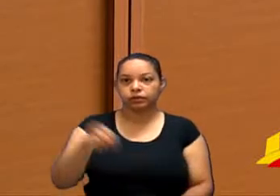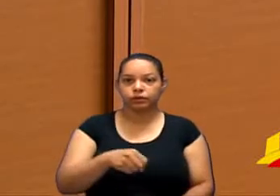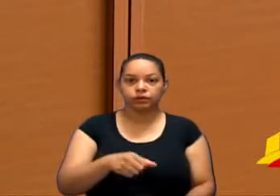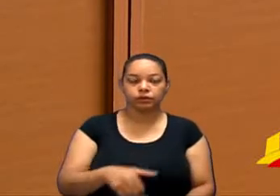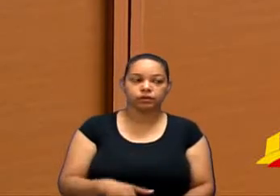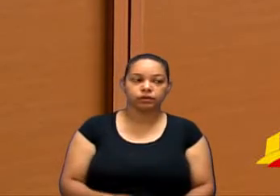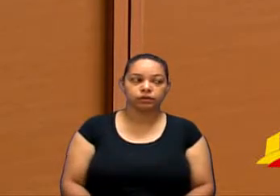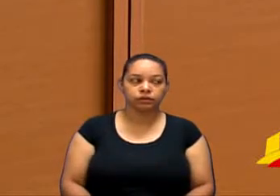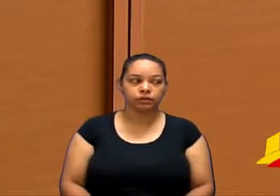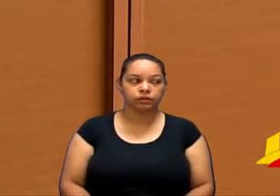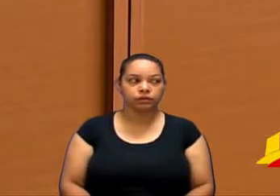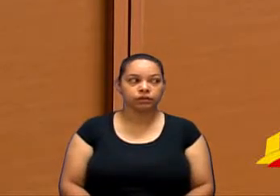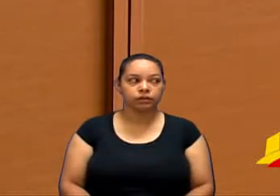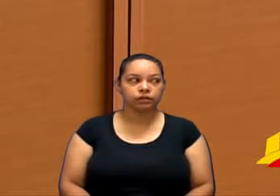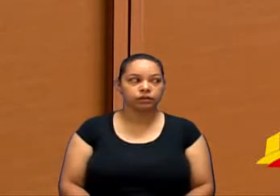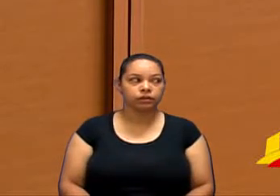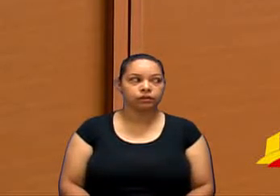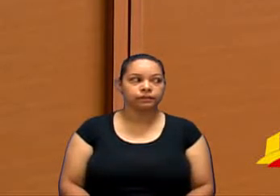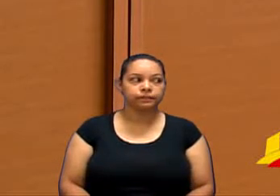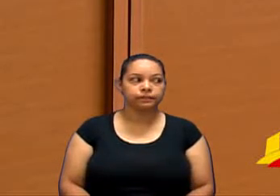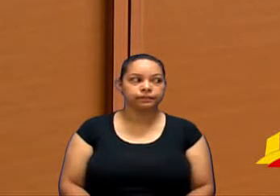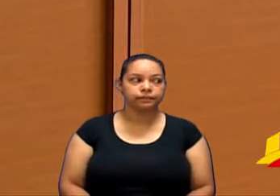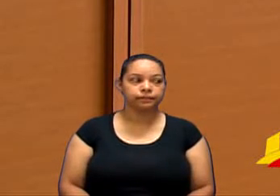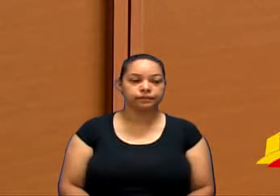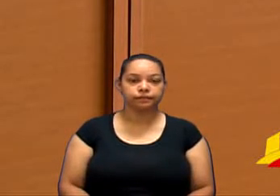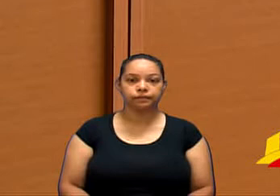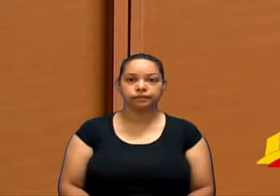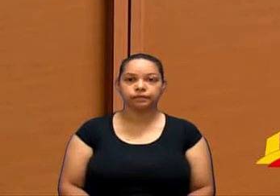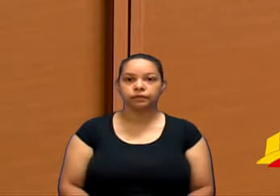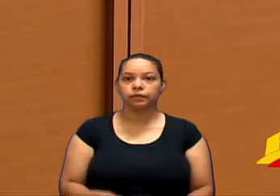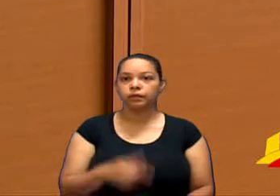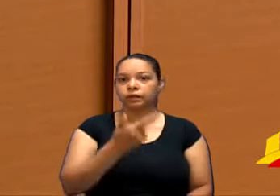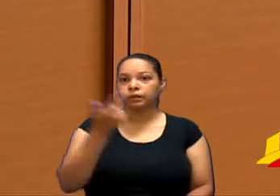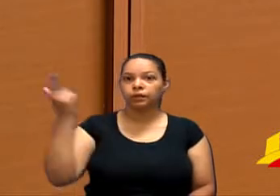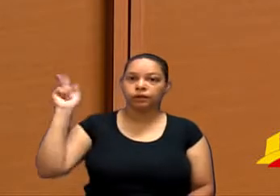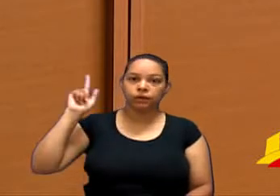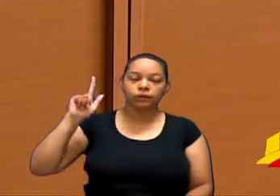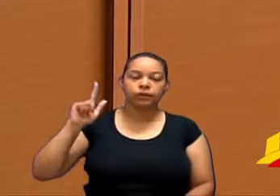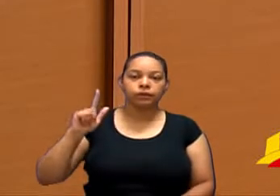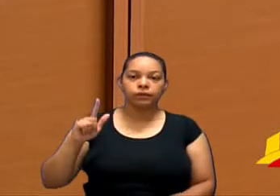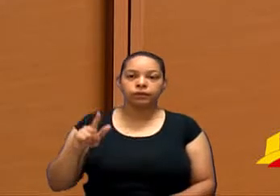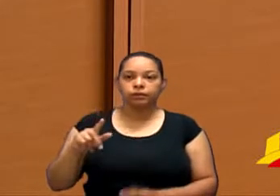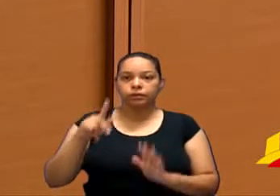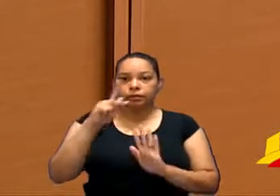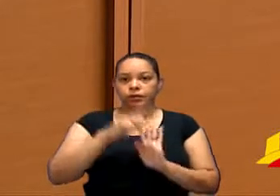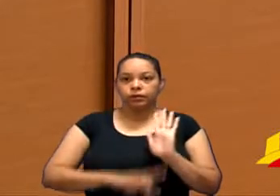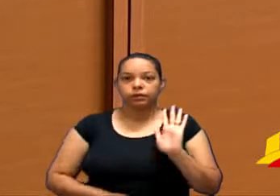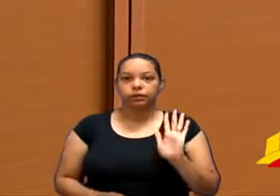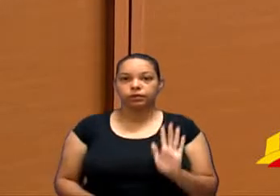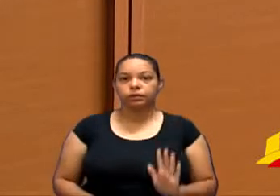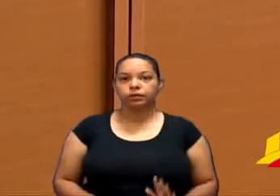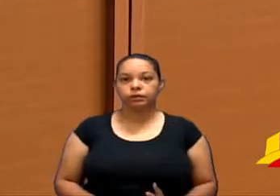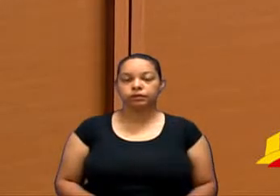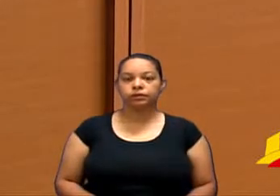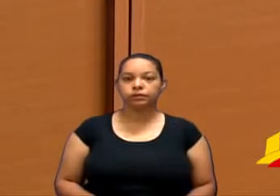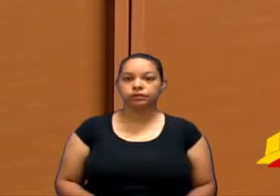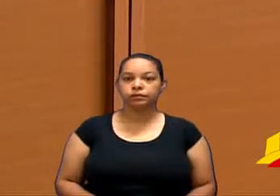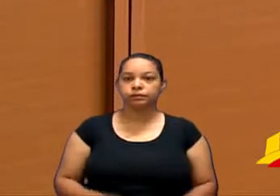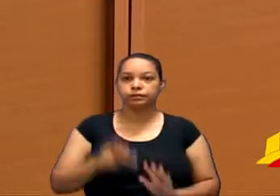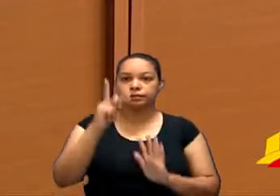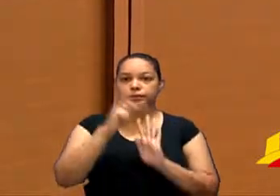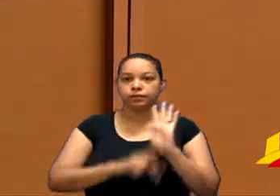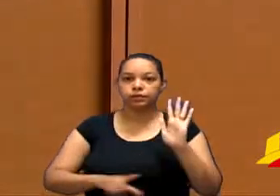sim ao nosso projeto o próximo projeto em segunda discussão senhores vereadores e vereadoras projeto de